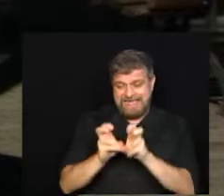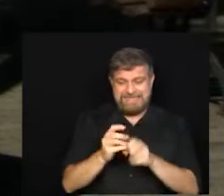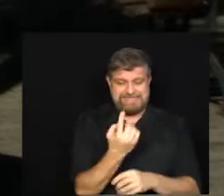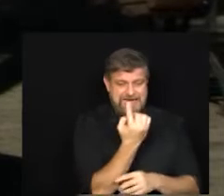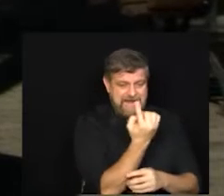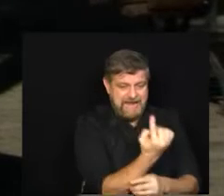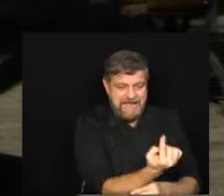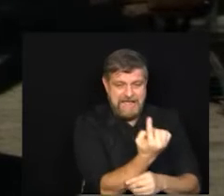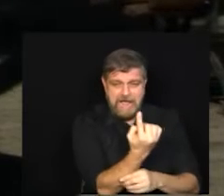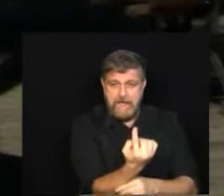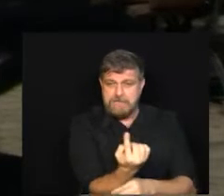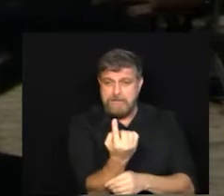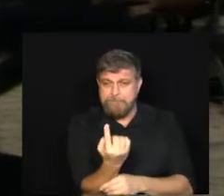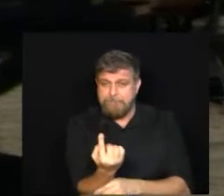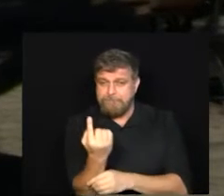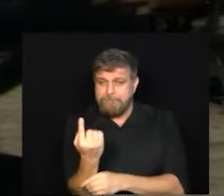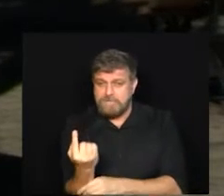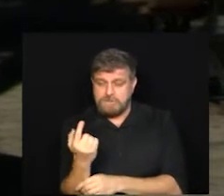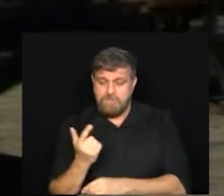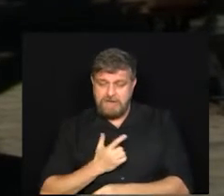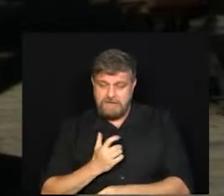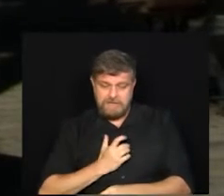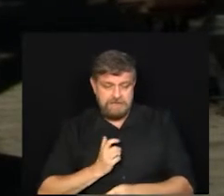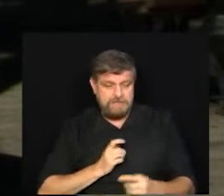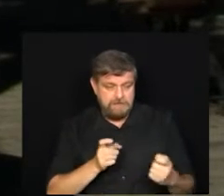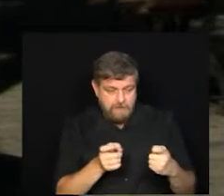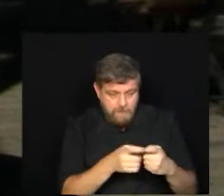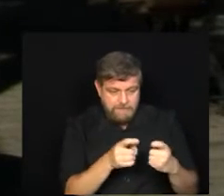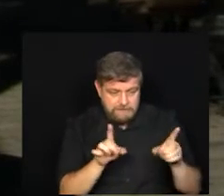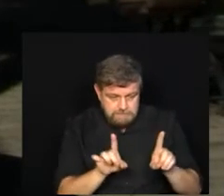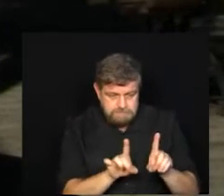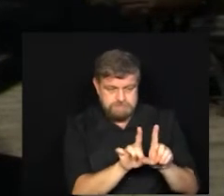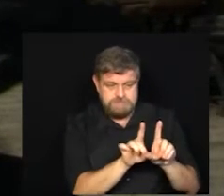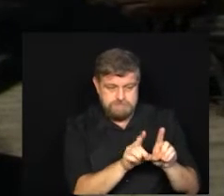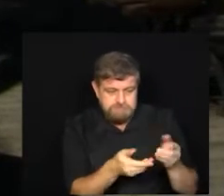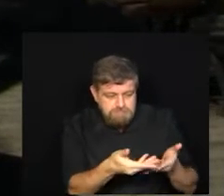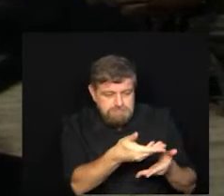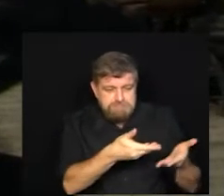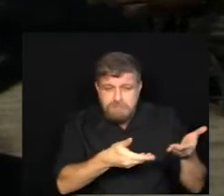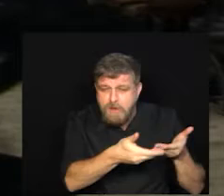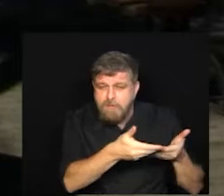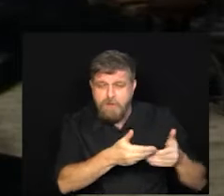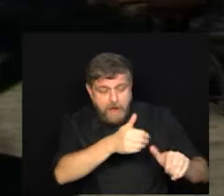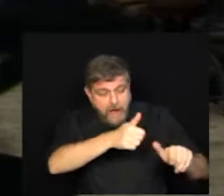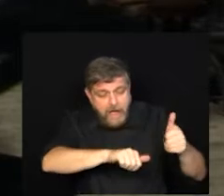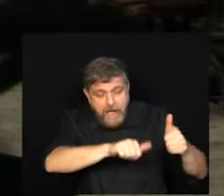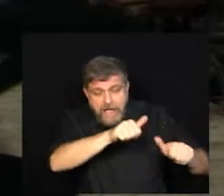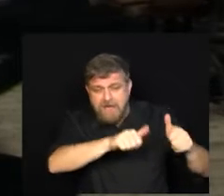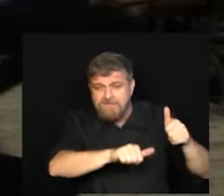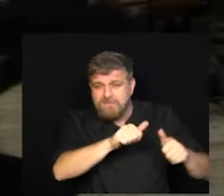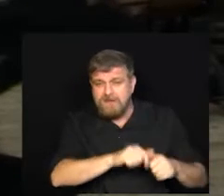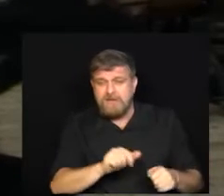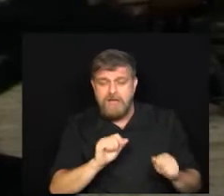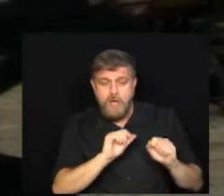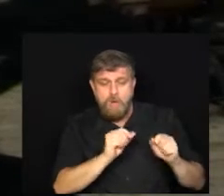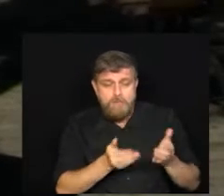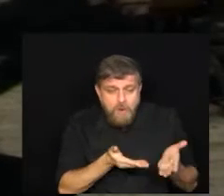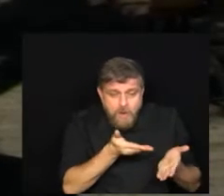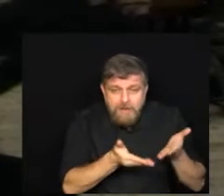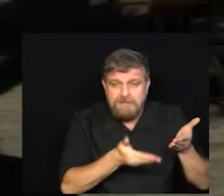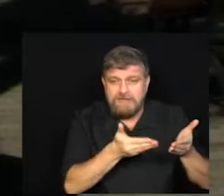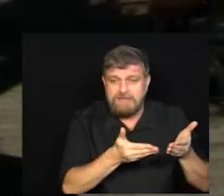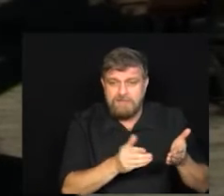é um caso e é importante que o paciente esteja sempre em contato com o médico para que possa avaliar qual é o próximo passo a ser